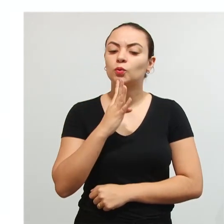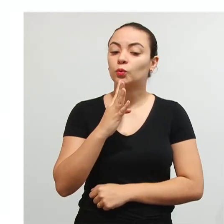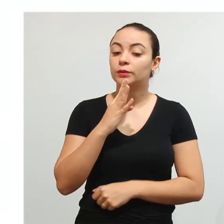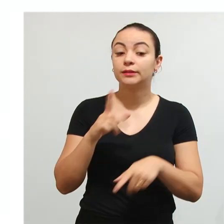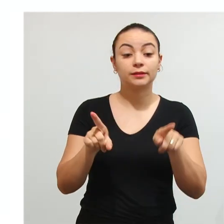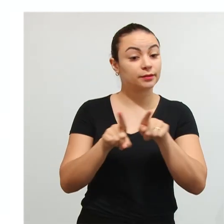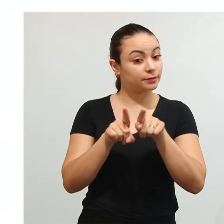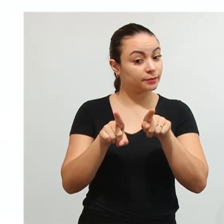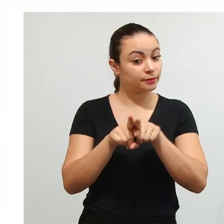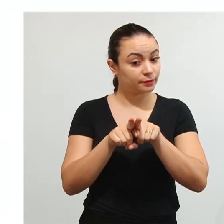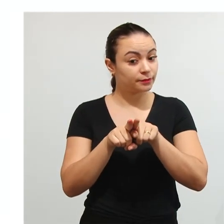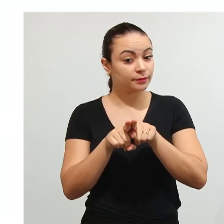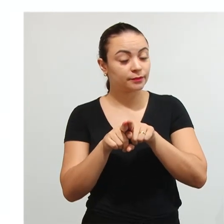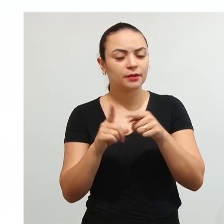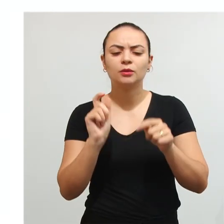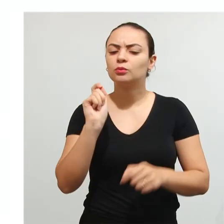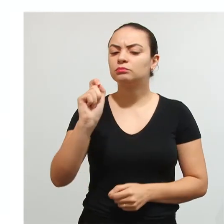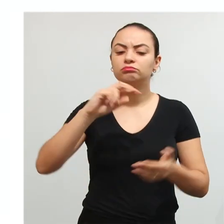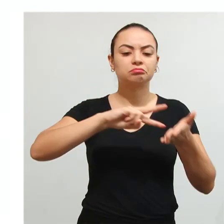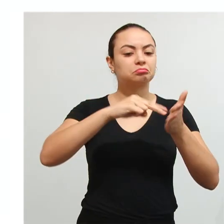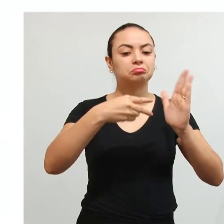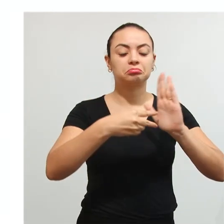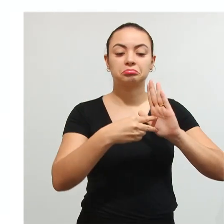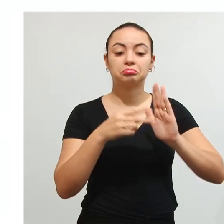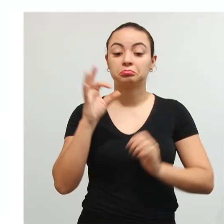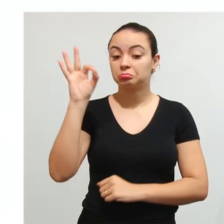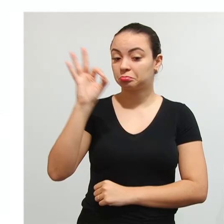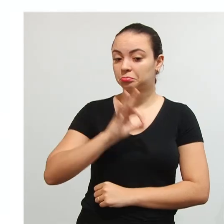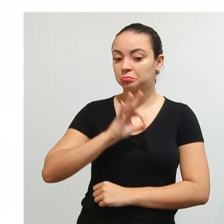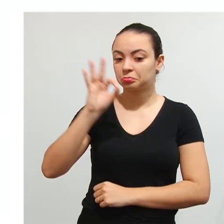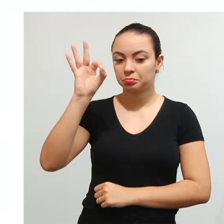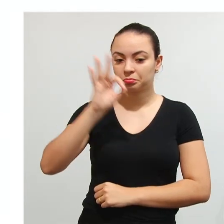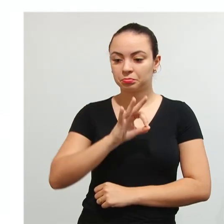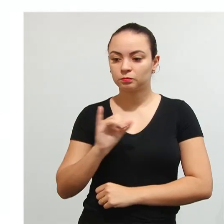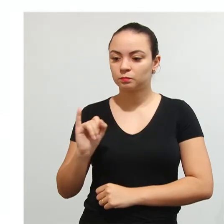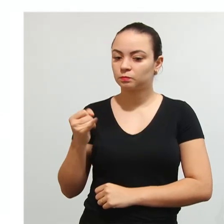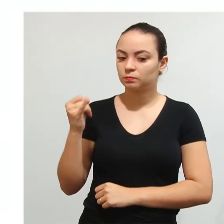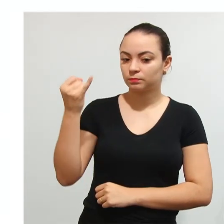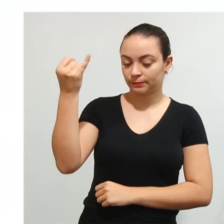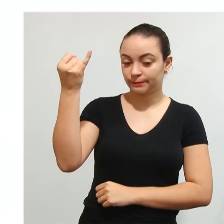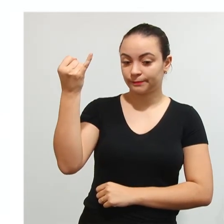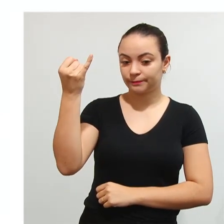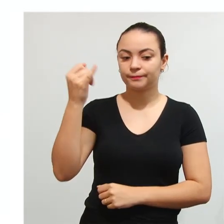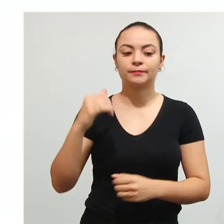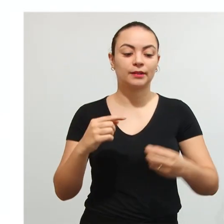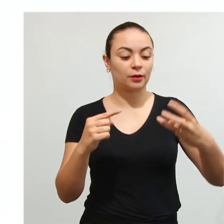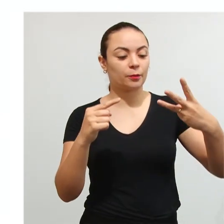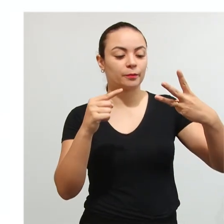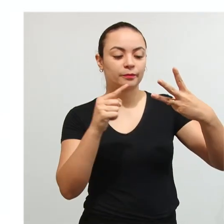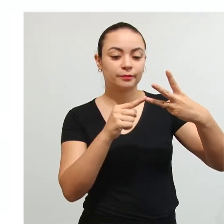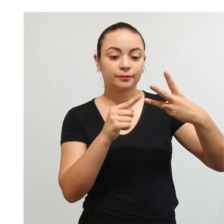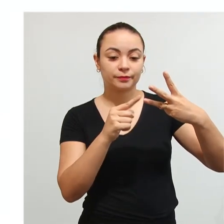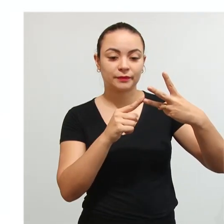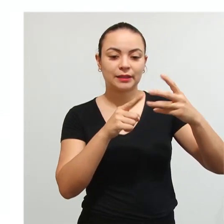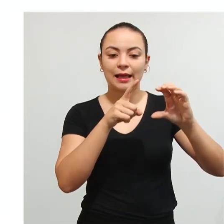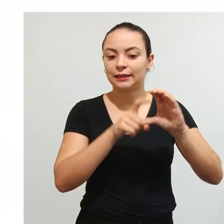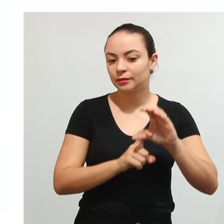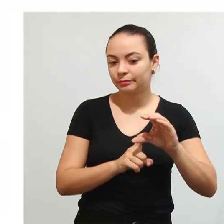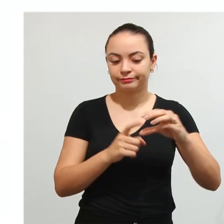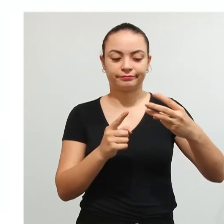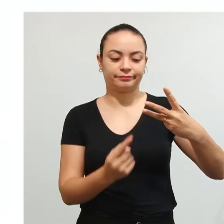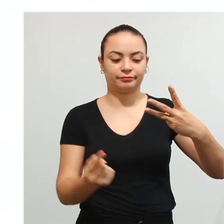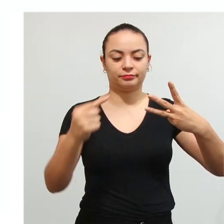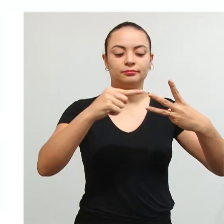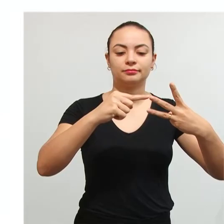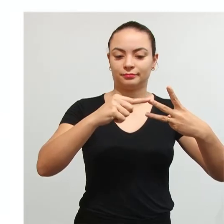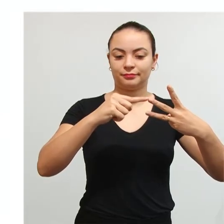vou aplicar porcentagem para mensurar o valor dos juros. Então, para fazer a aula 3, é importante que você tenha feito a